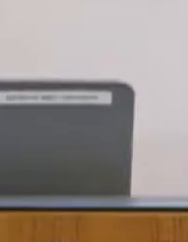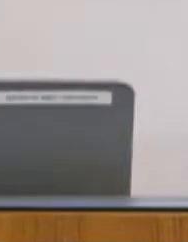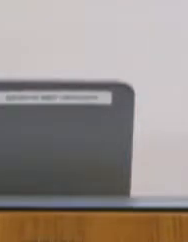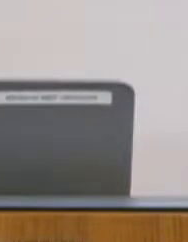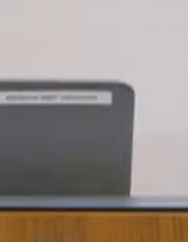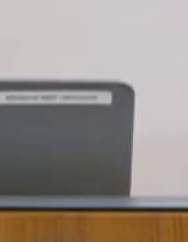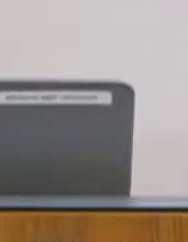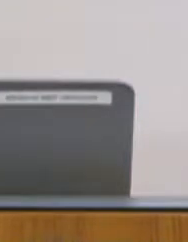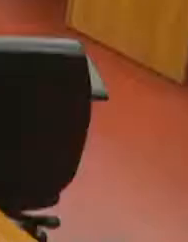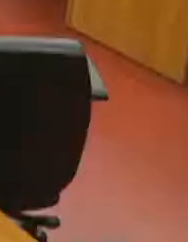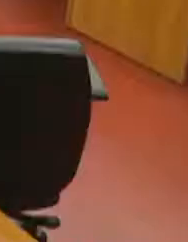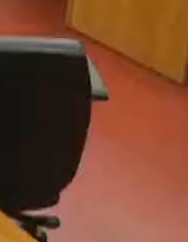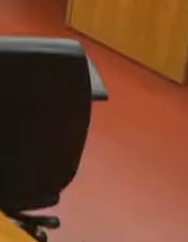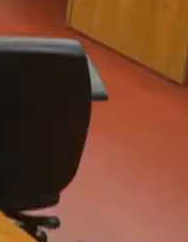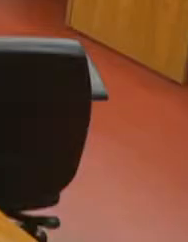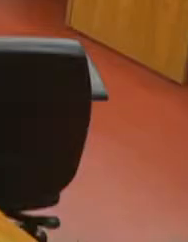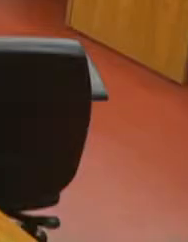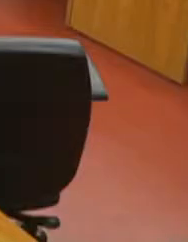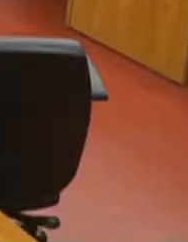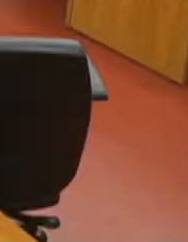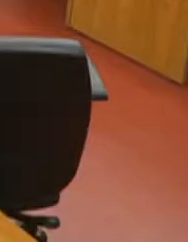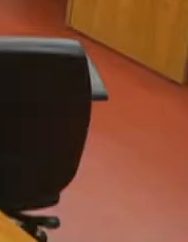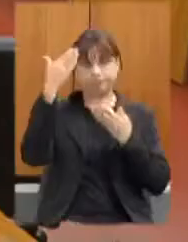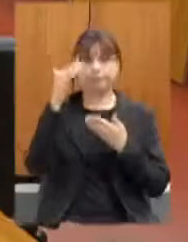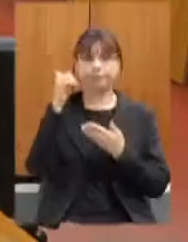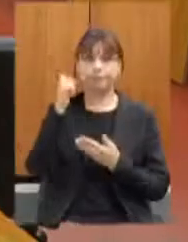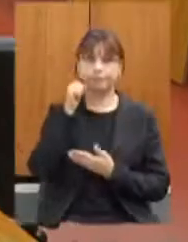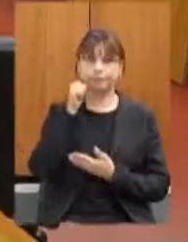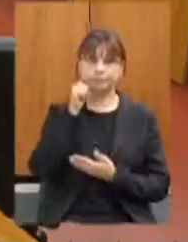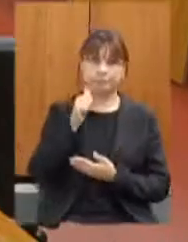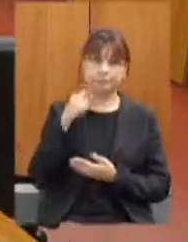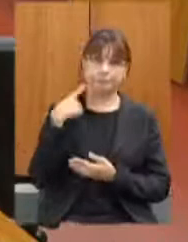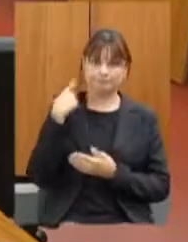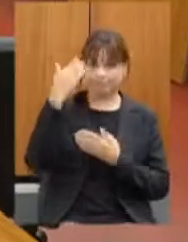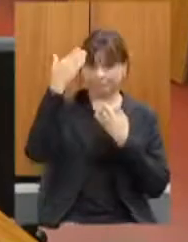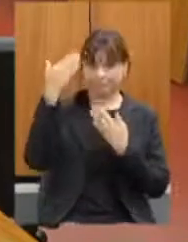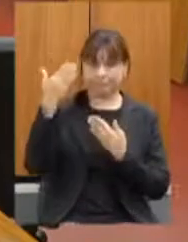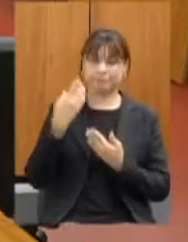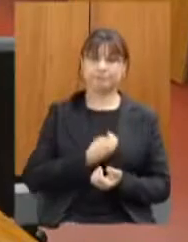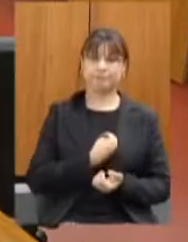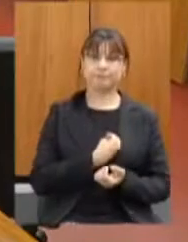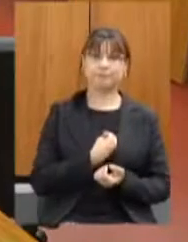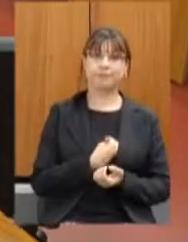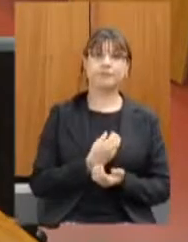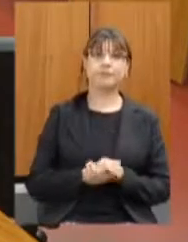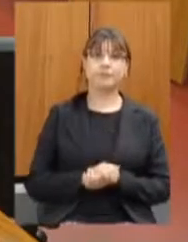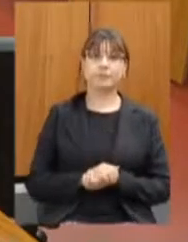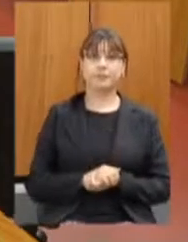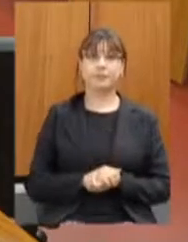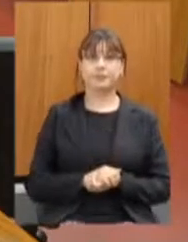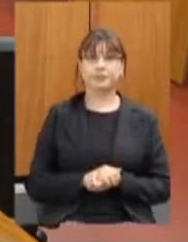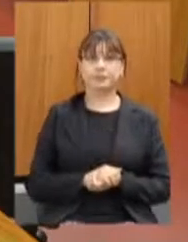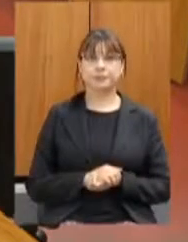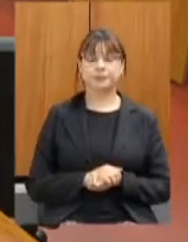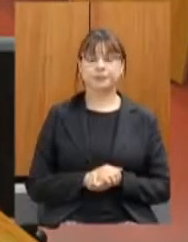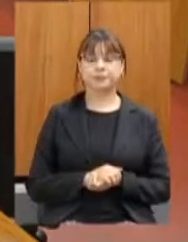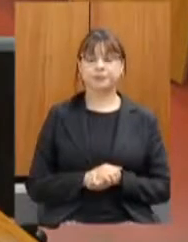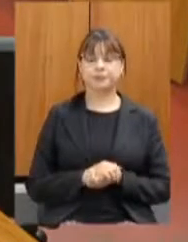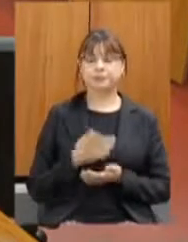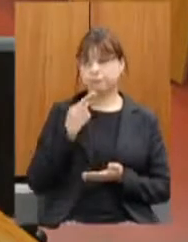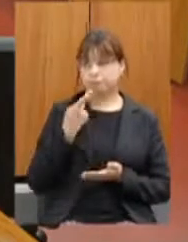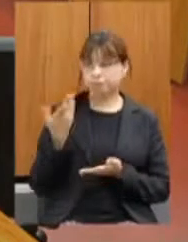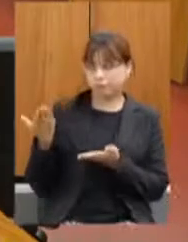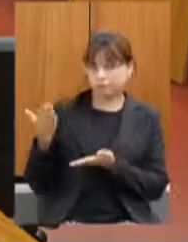comentário e eu agradeço a deputada Laura né o trazer esse